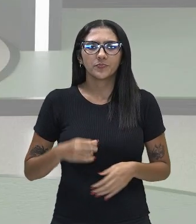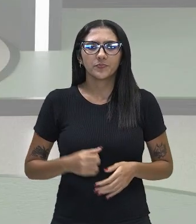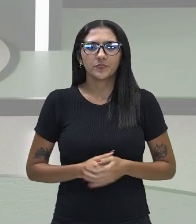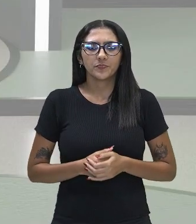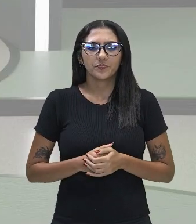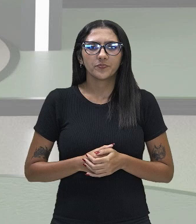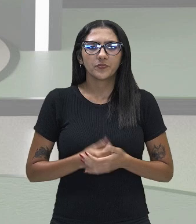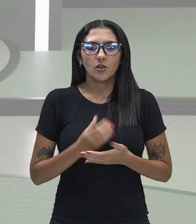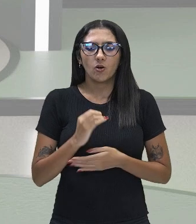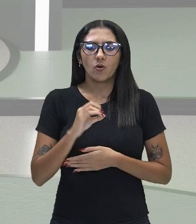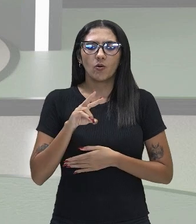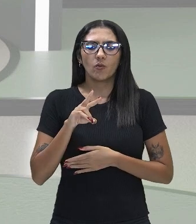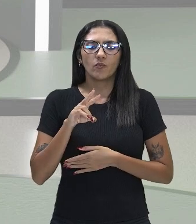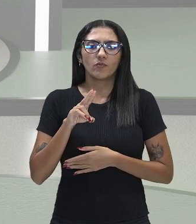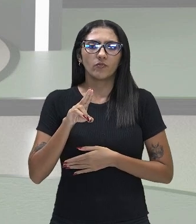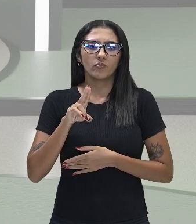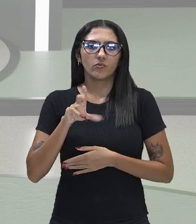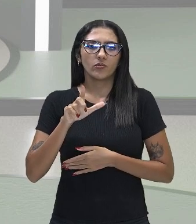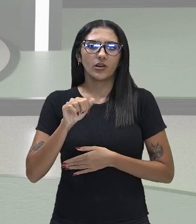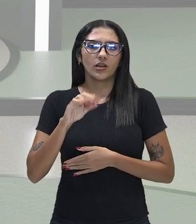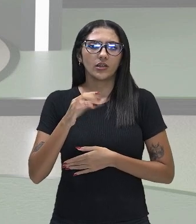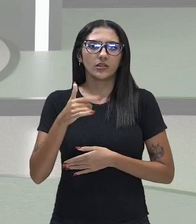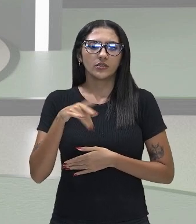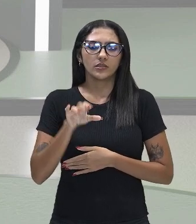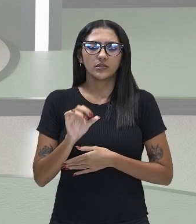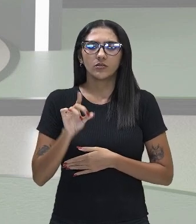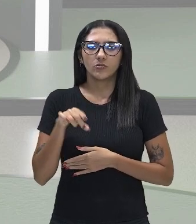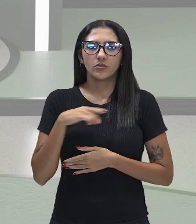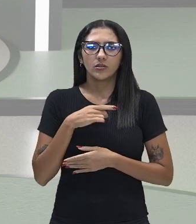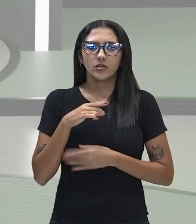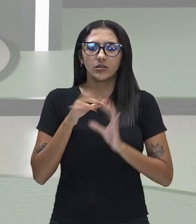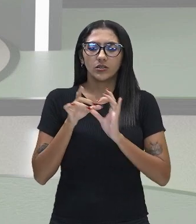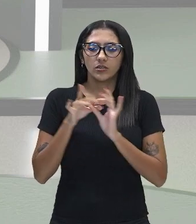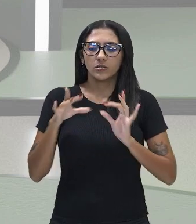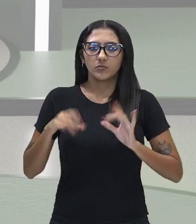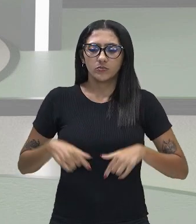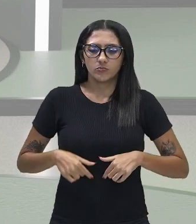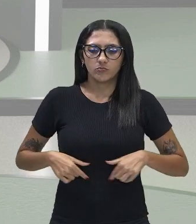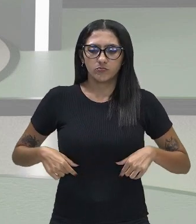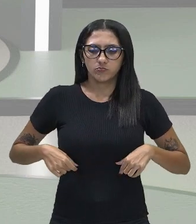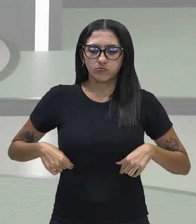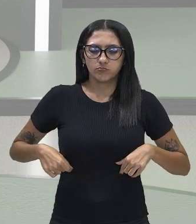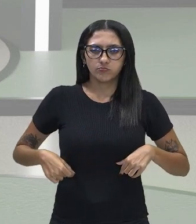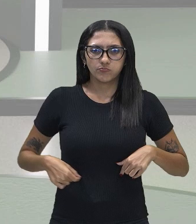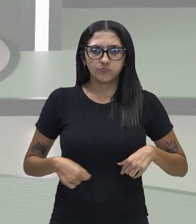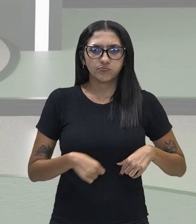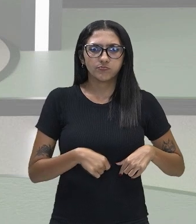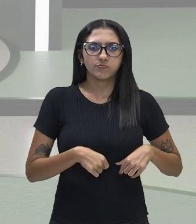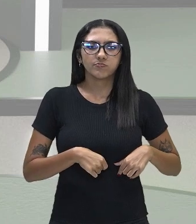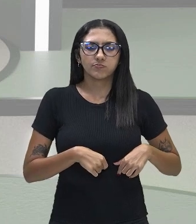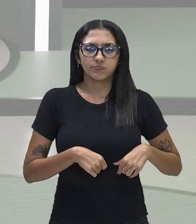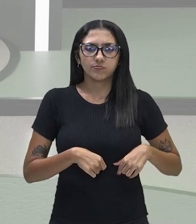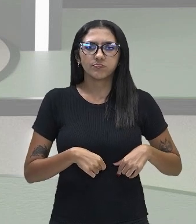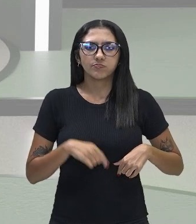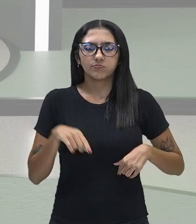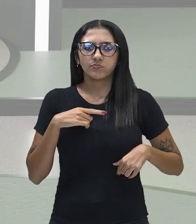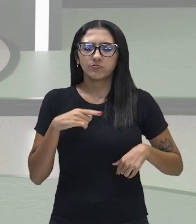a liberação do óvulo pelo folículo ovariano durante o ciclo